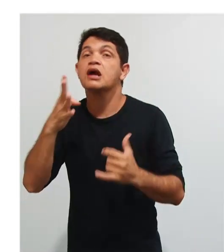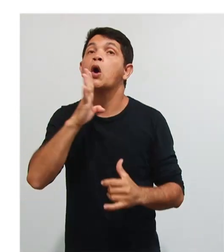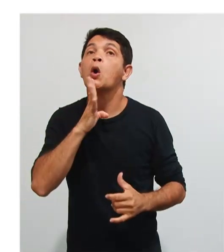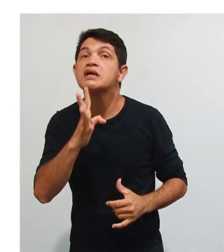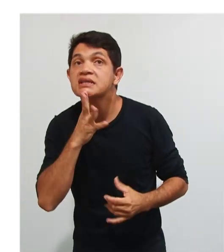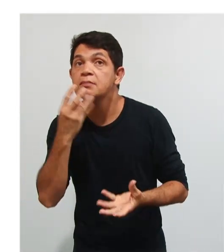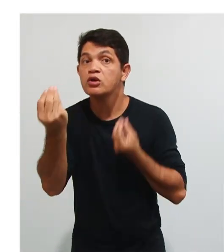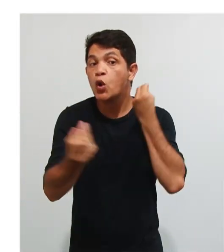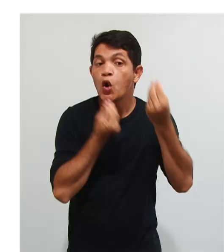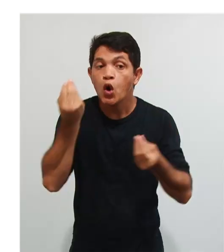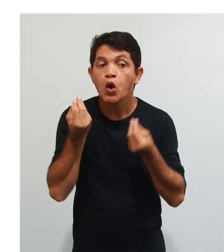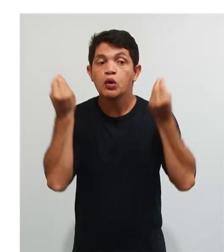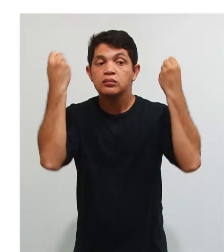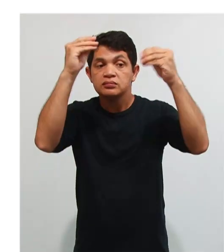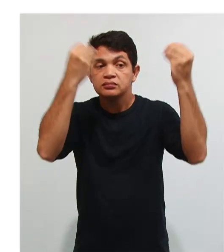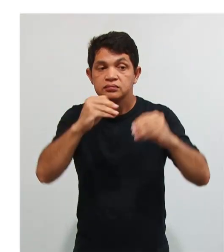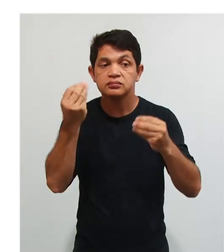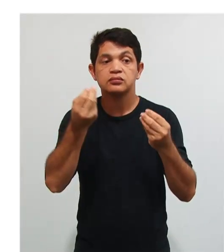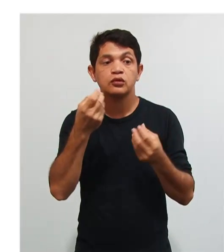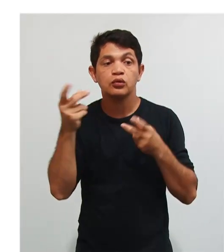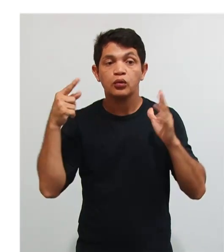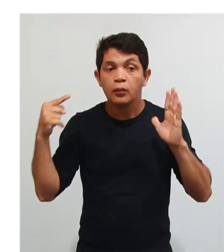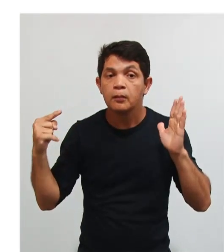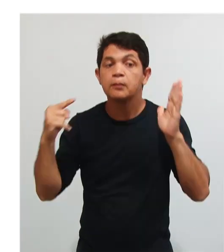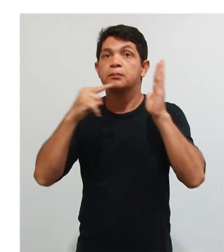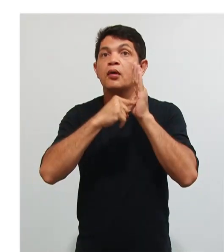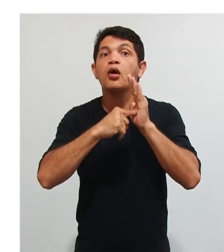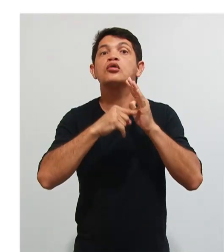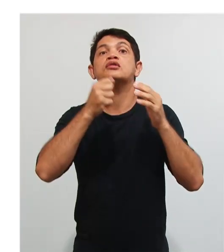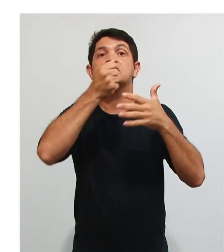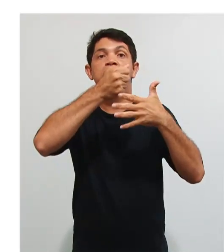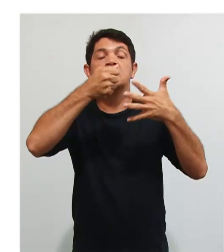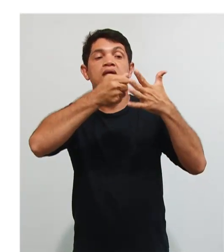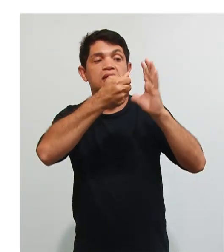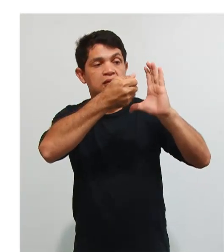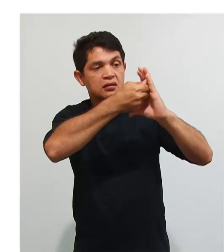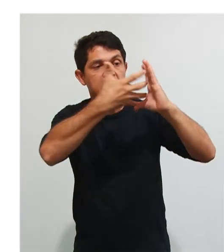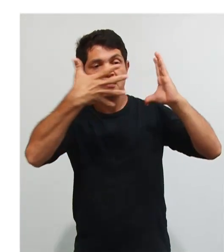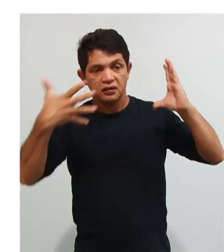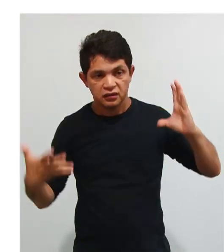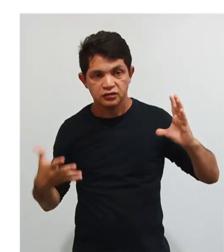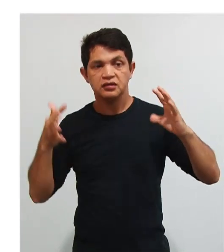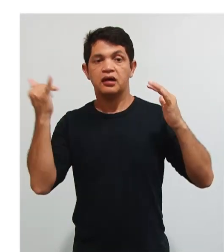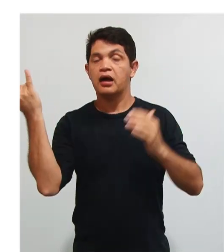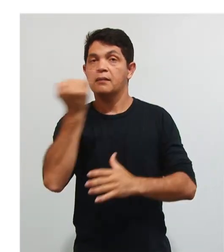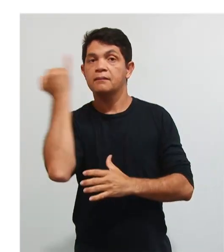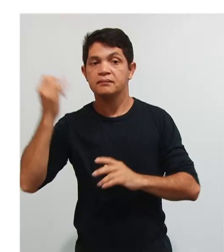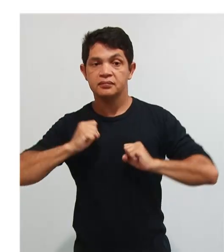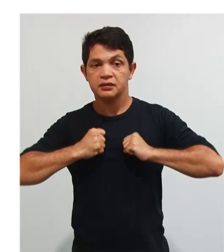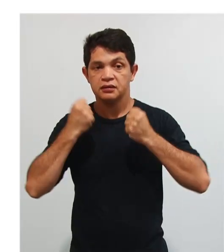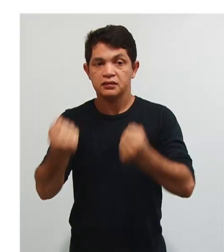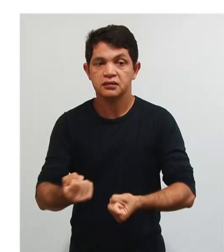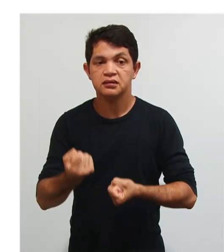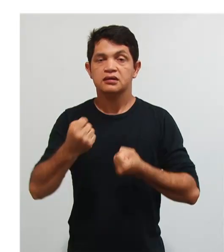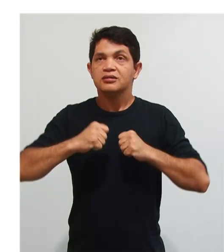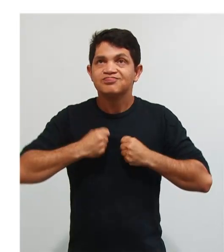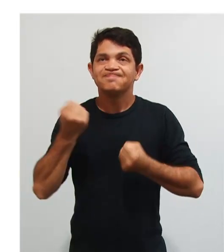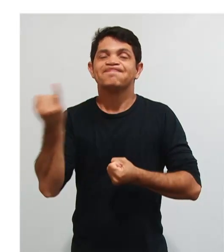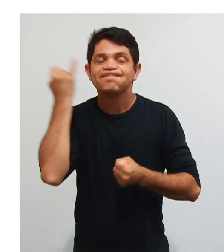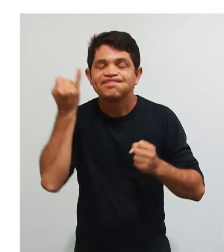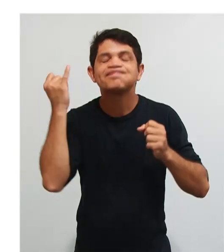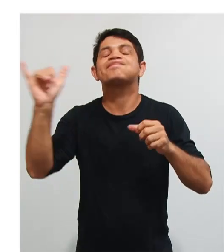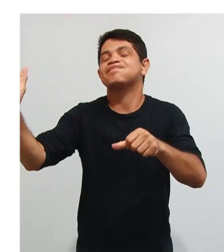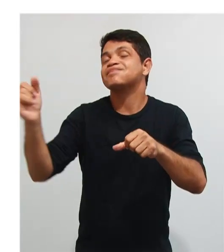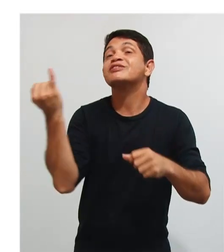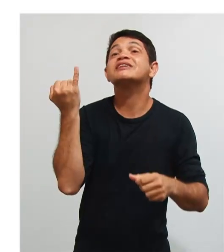a gente vai trabalhar os pontos que reforçam o quê? A importância do nosso planejamento